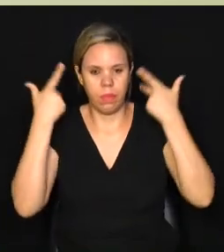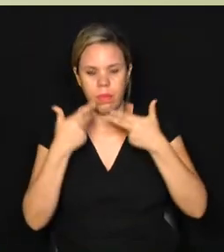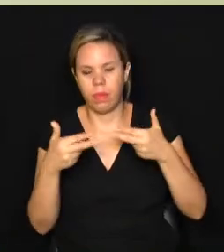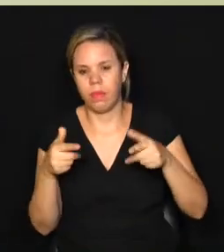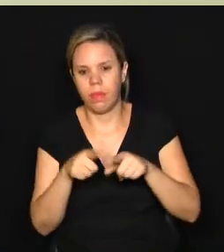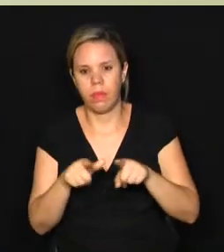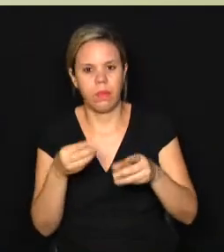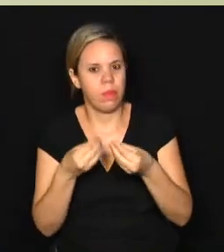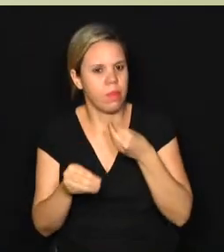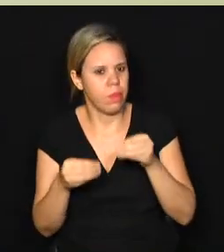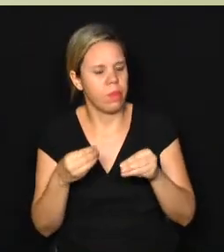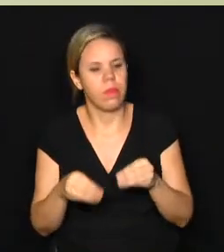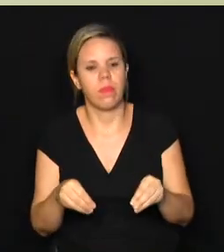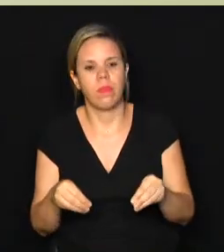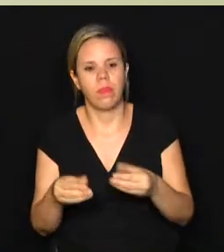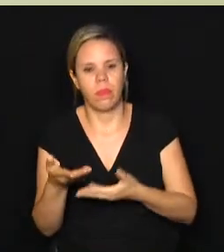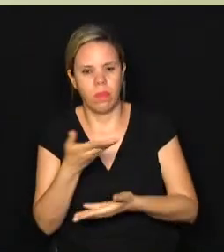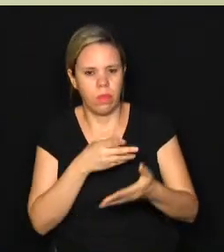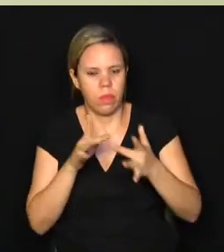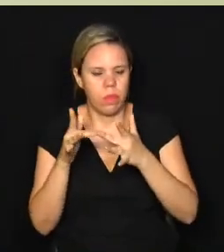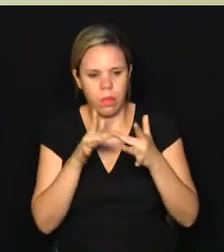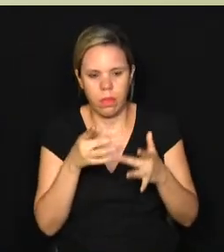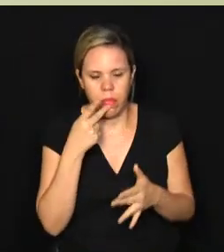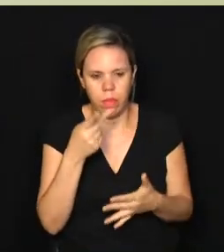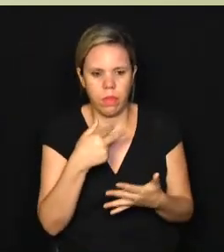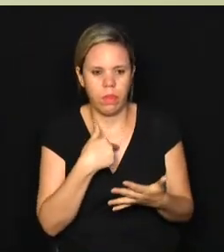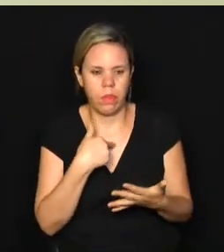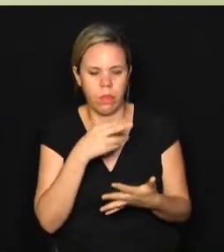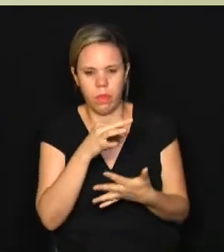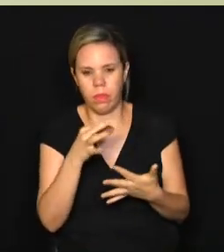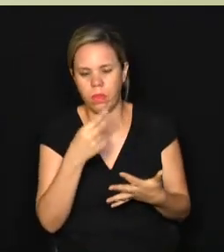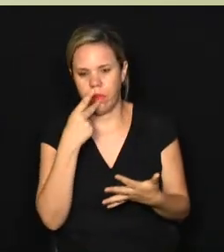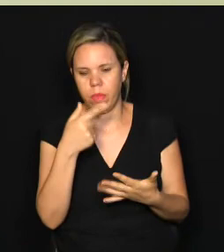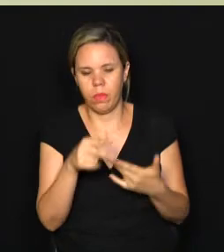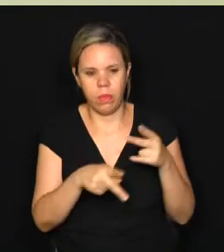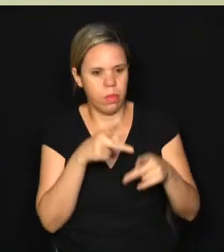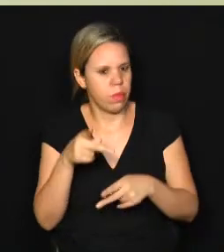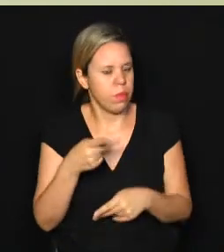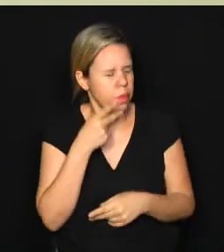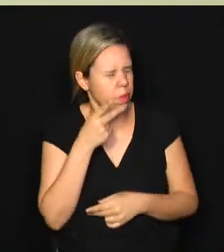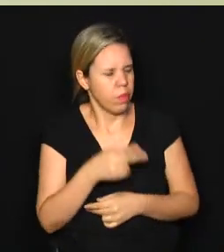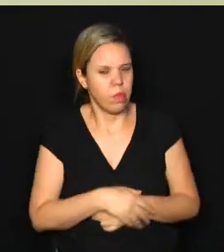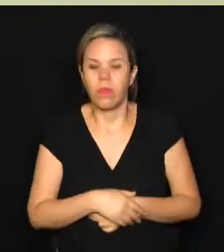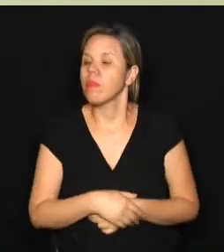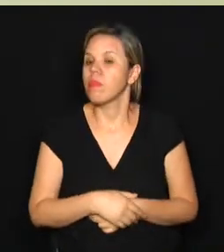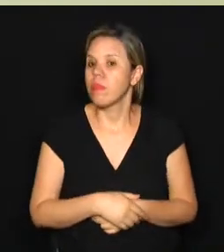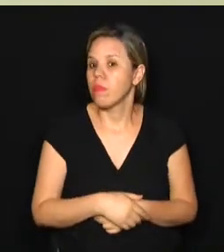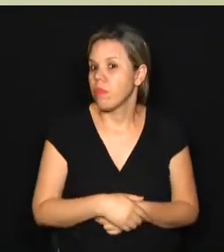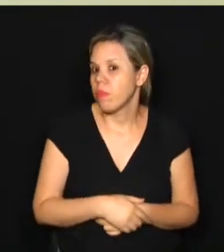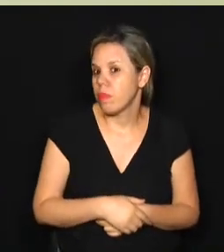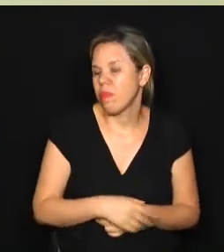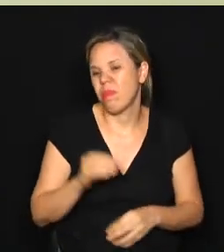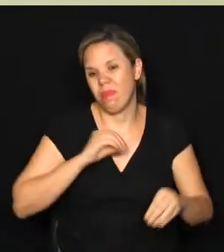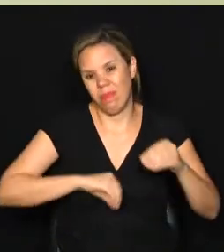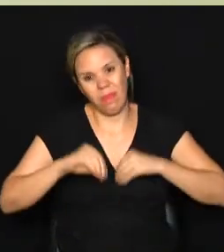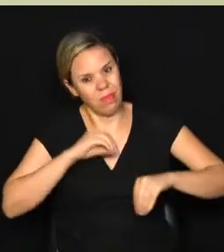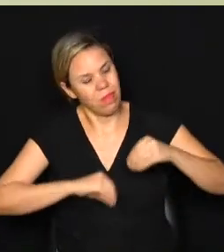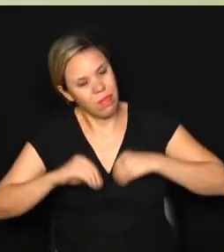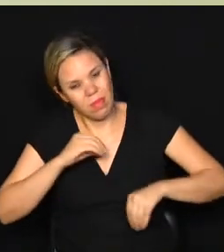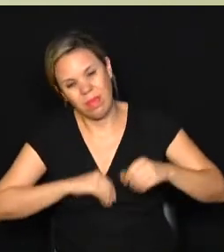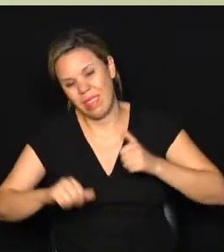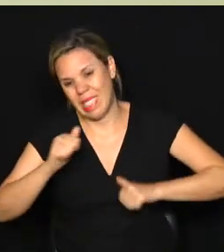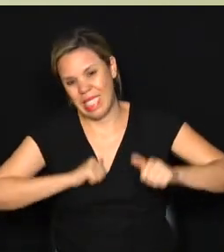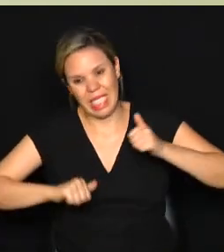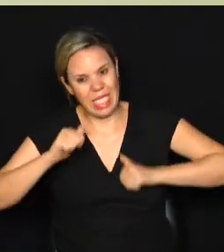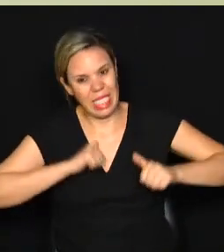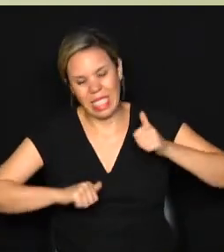impactos psicossociais que não podem ser dimensionados, que é isso que os moradores relataram, essa questão de depressão, a questão de ansiedade,